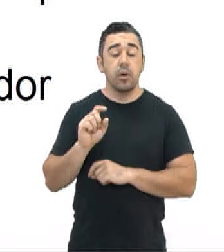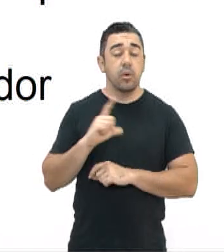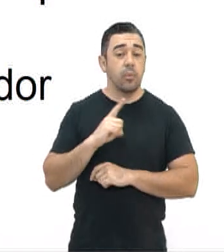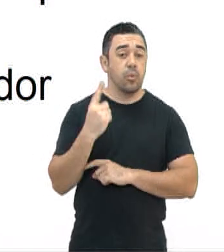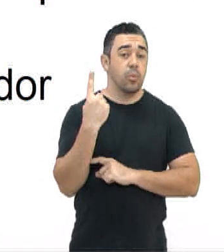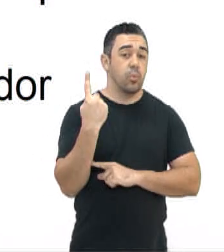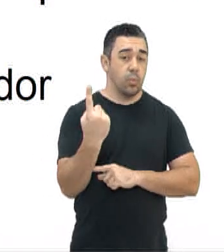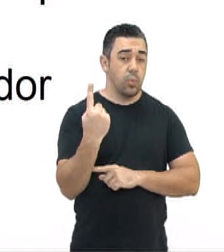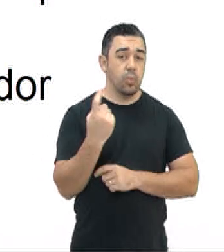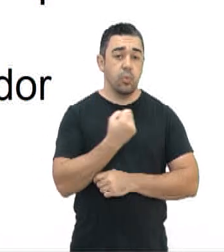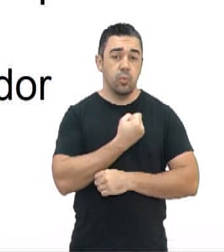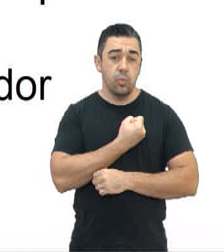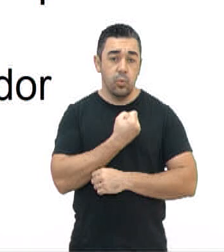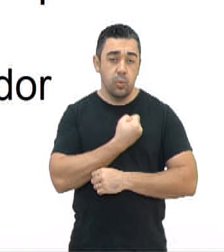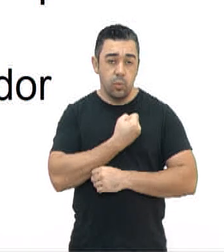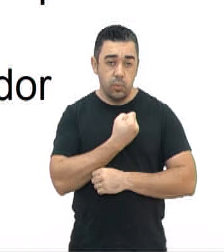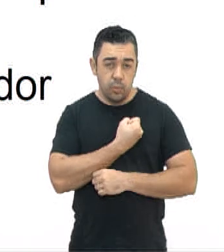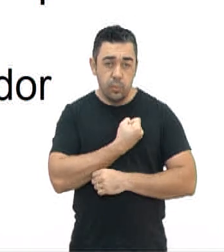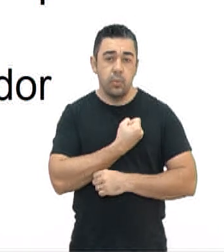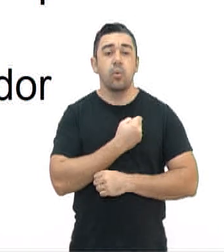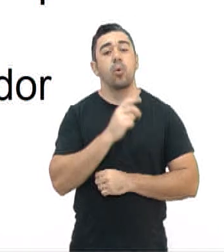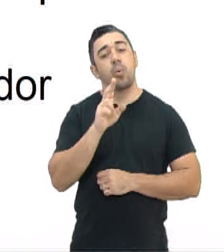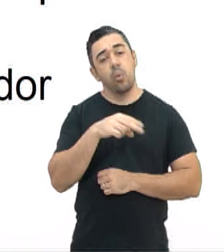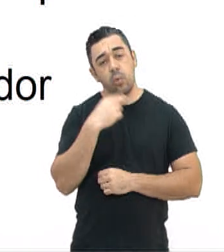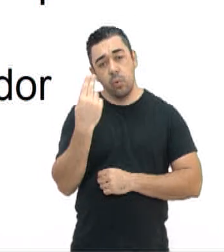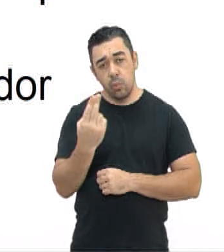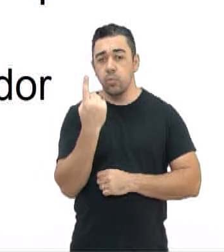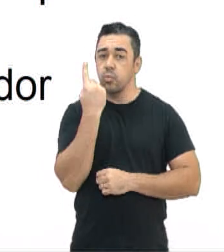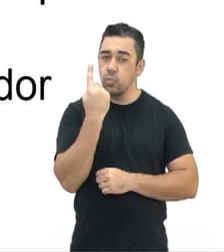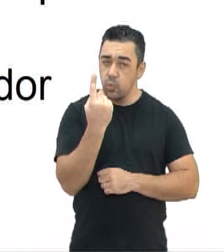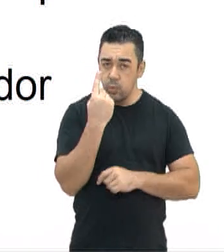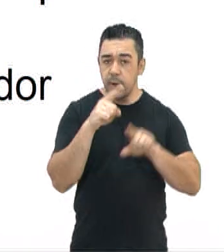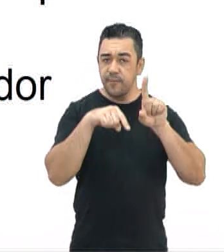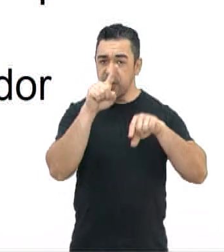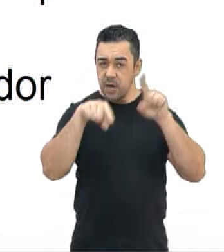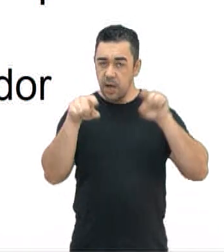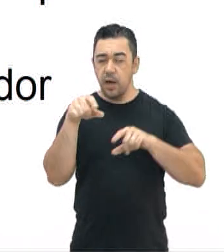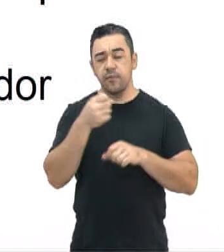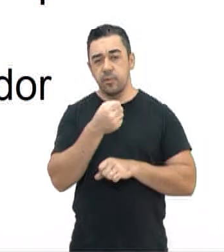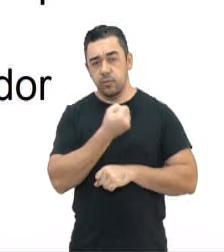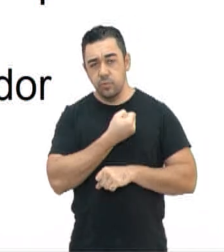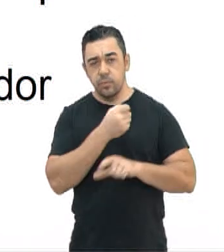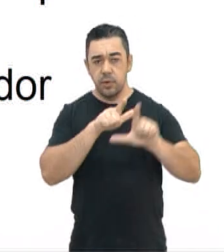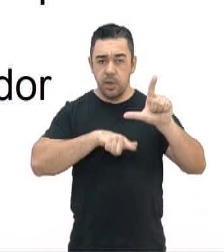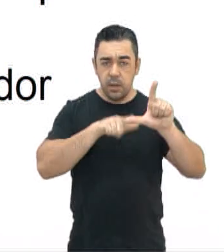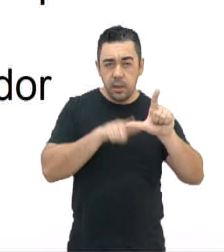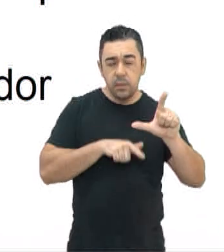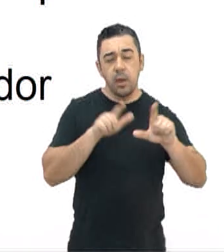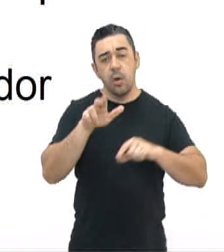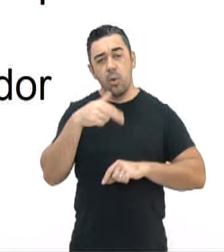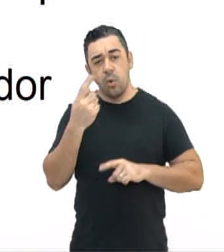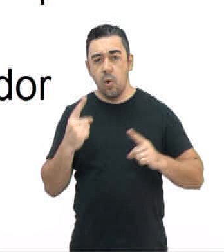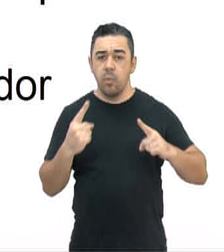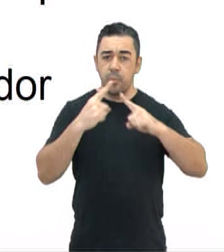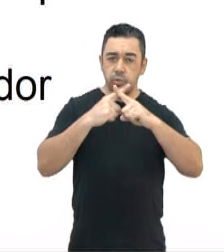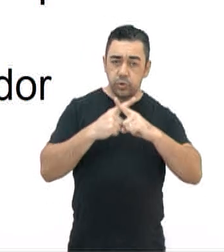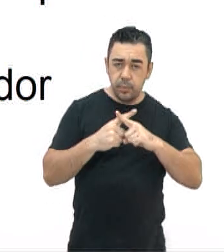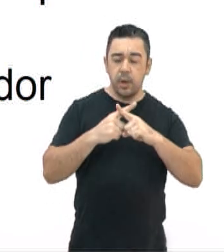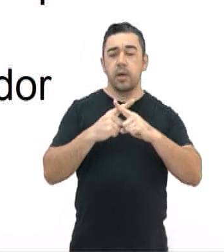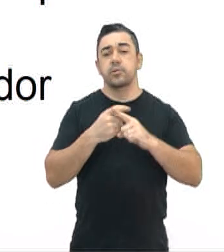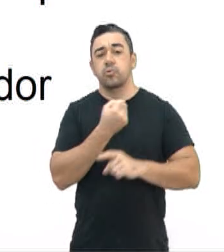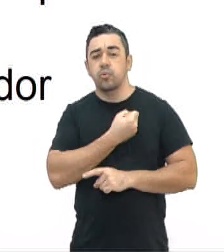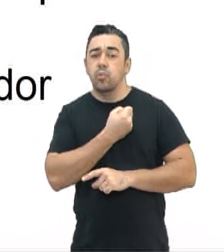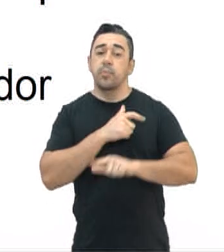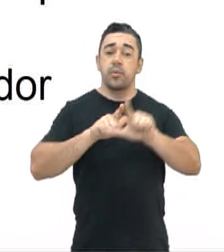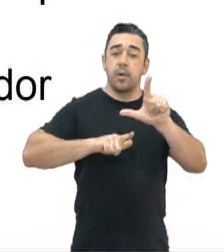por um número ou apenas por uma variável, ou por uma multiplicação de número e variável. Isso é